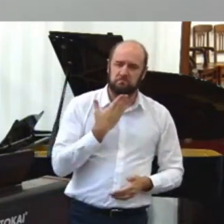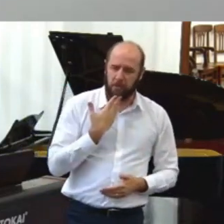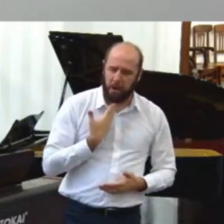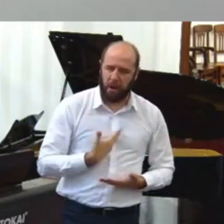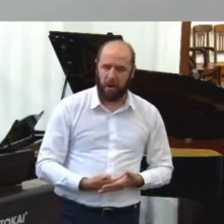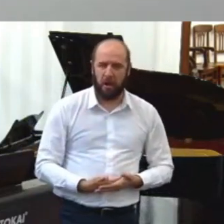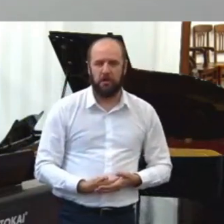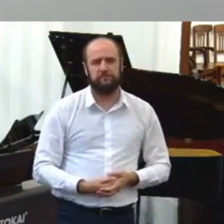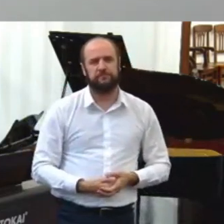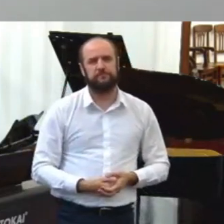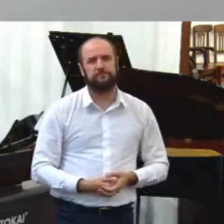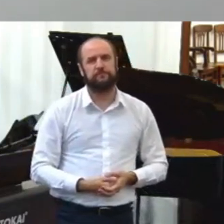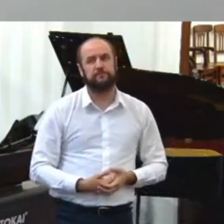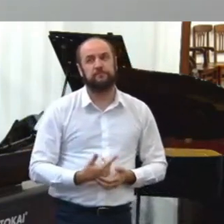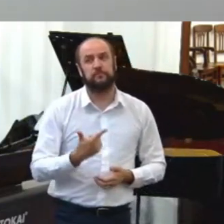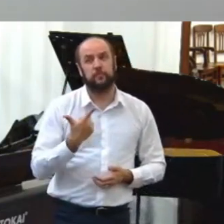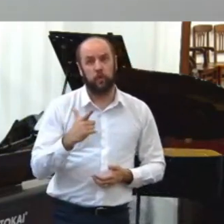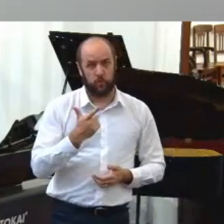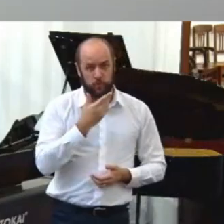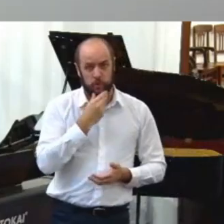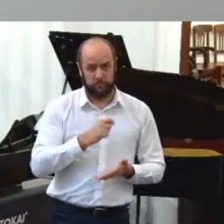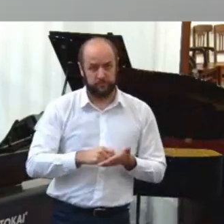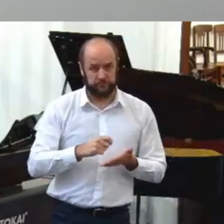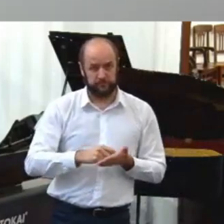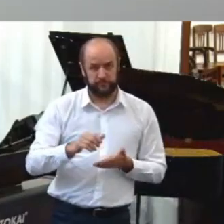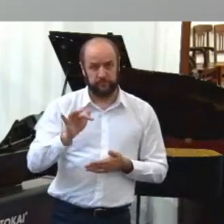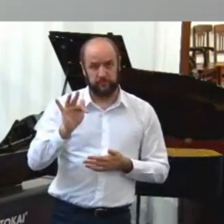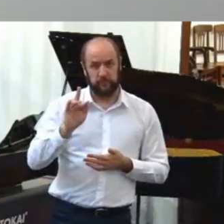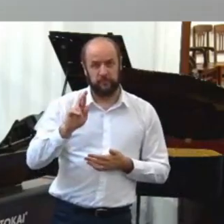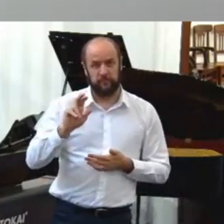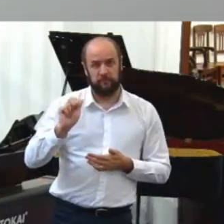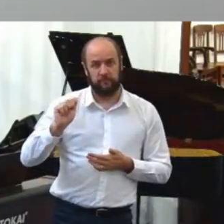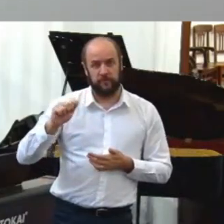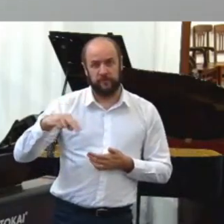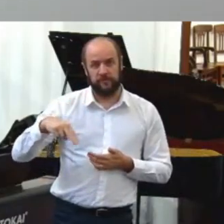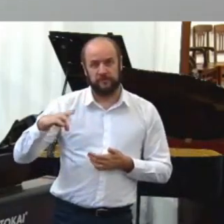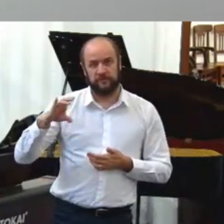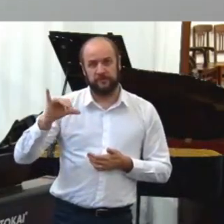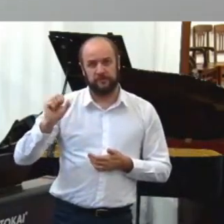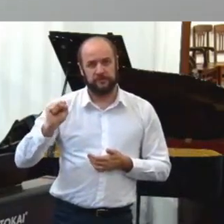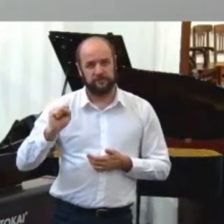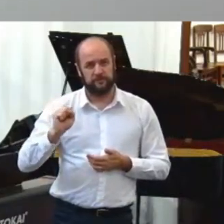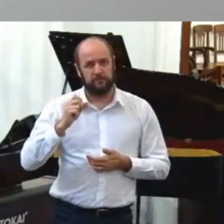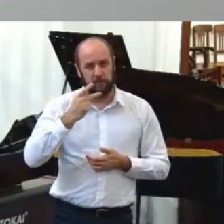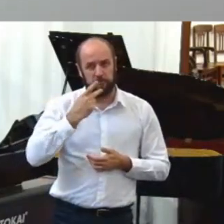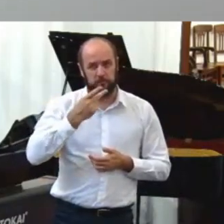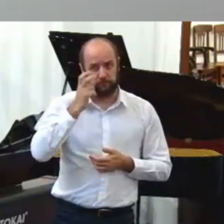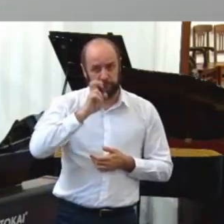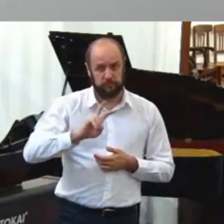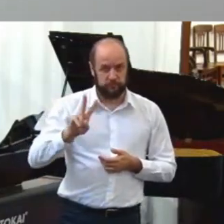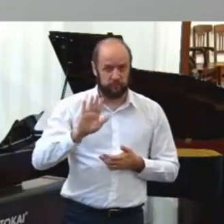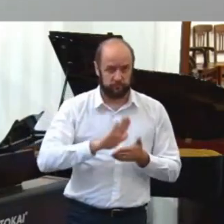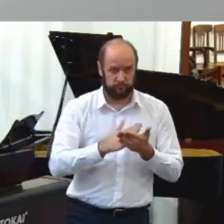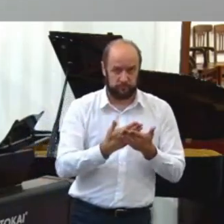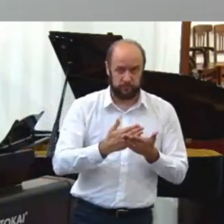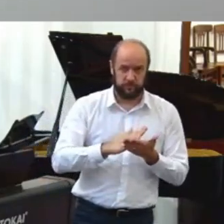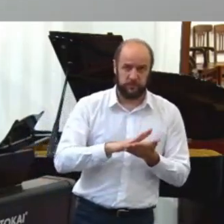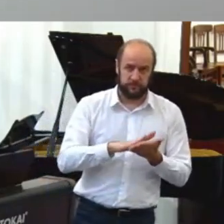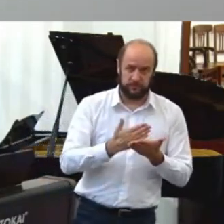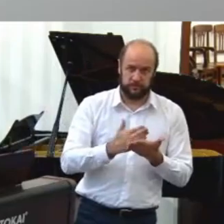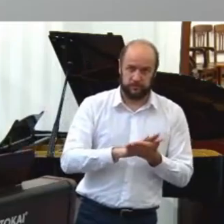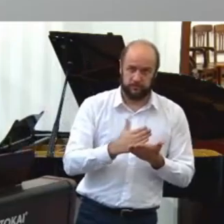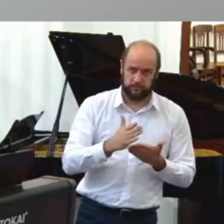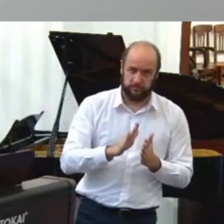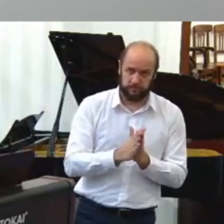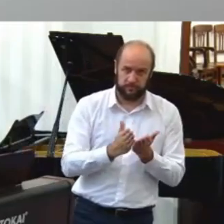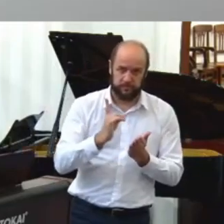impressionante. Francis Turretini, trabalhando sobre essa perspectiva aqui, ele diz que